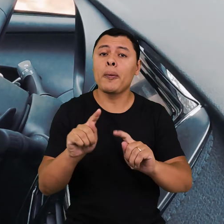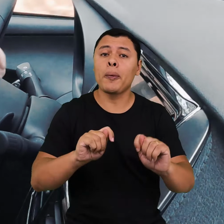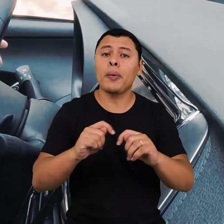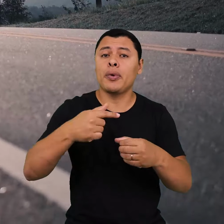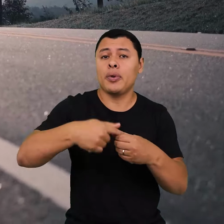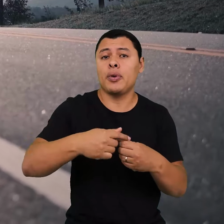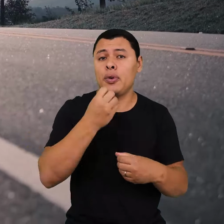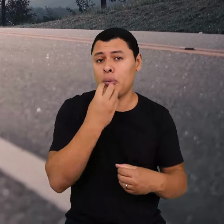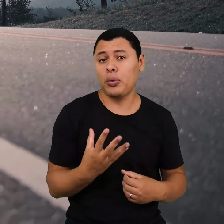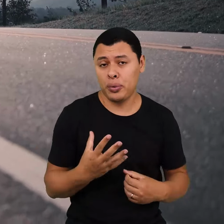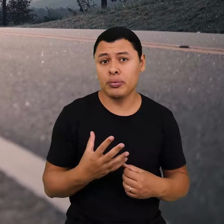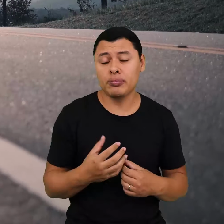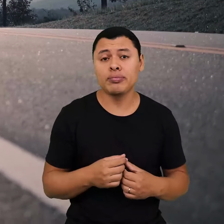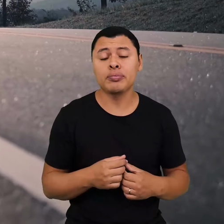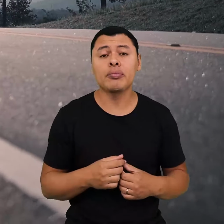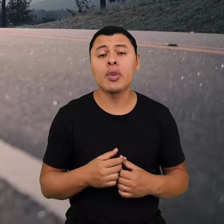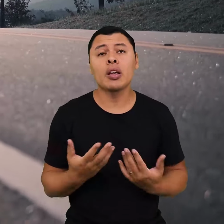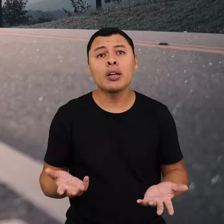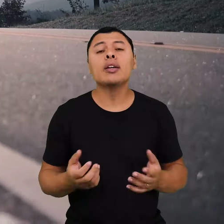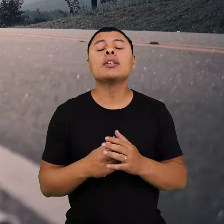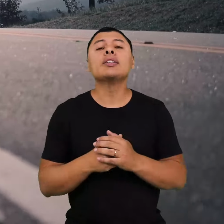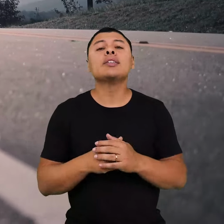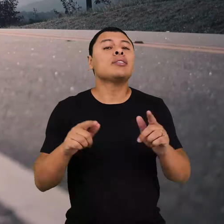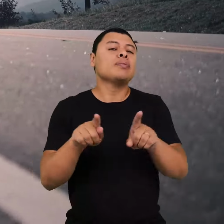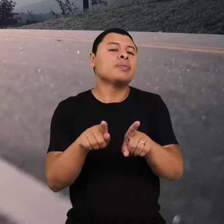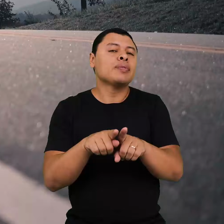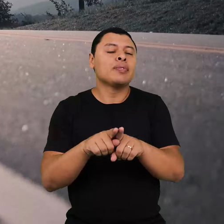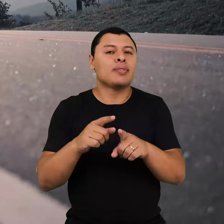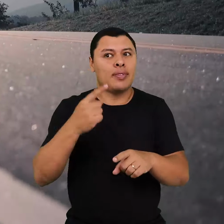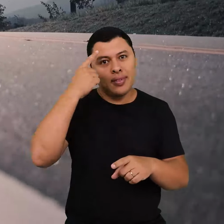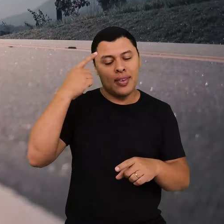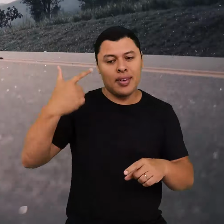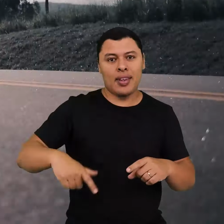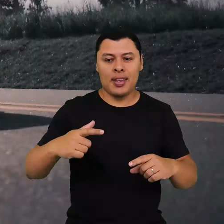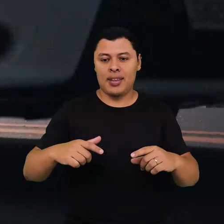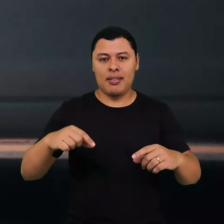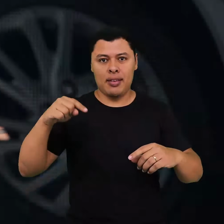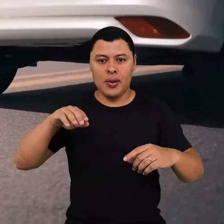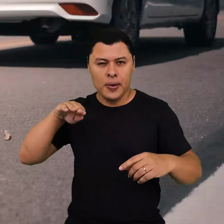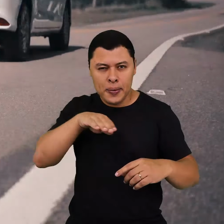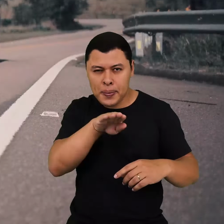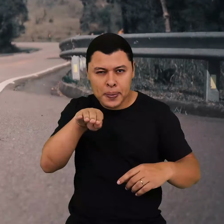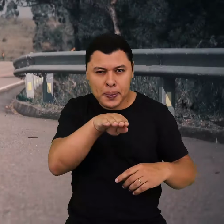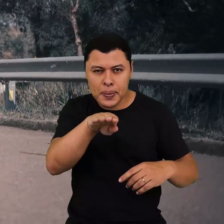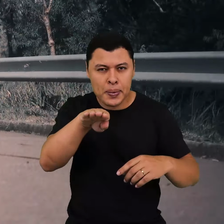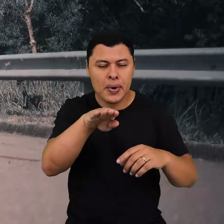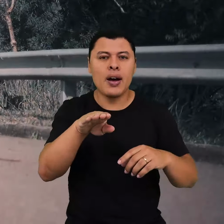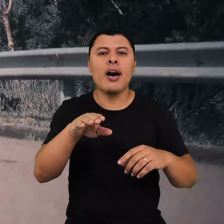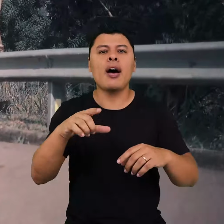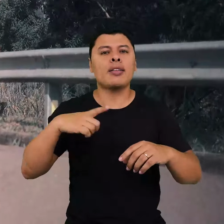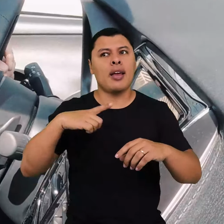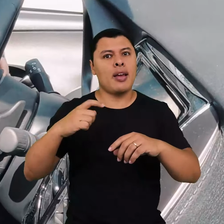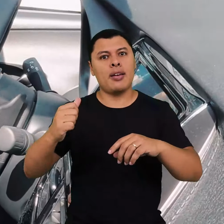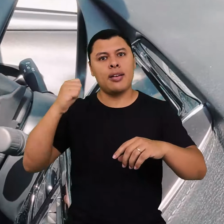eficácia, né? Indo para a parte das conclusões, mas antes falando sobre parte dinâmica, né? A gente tem tambor atrás, mas